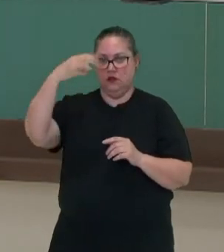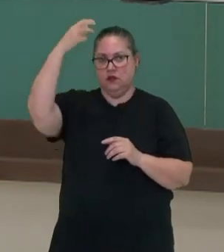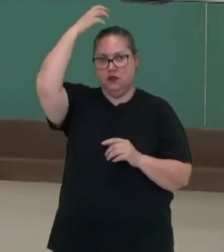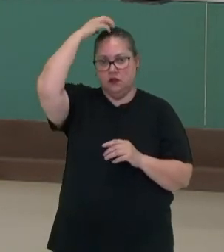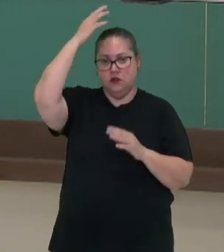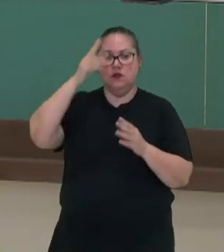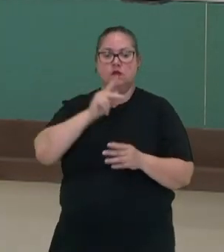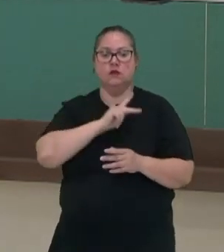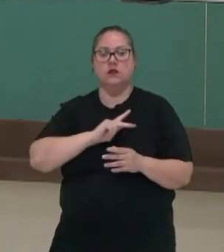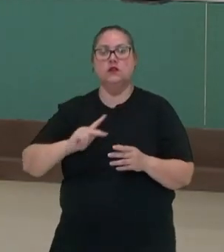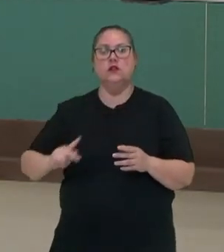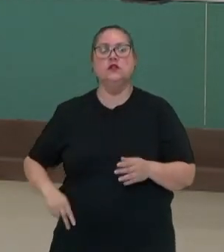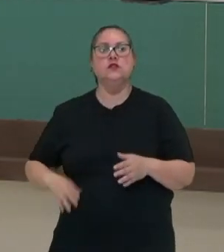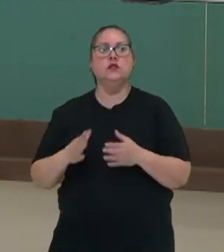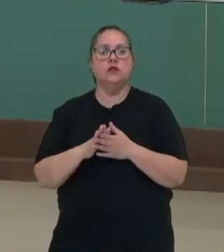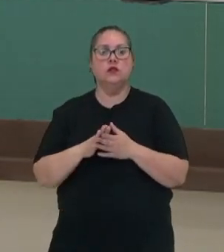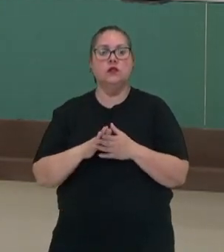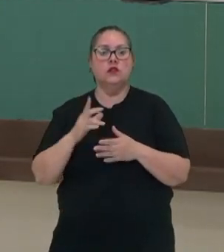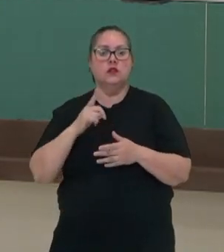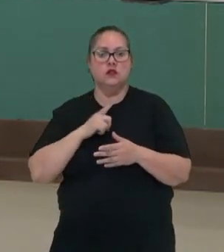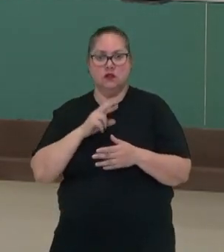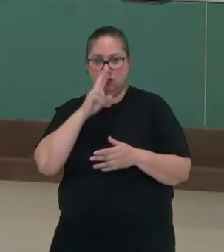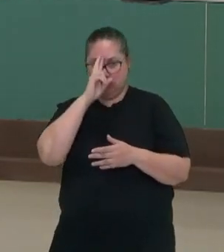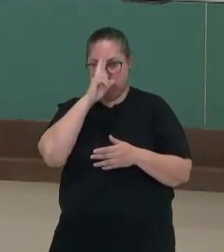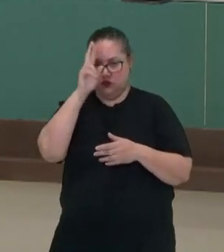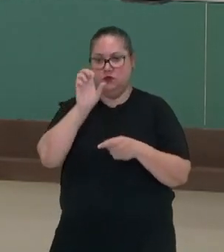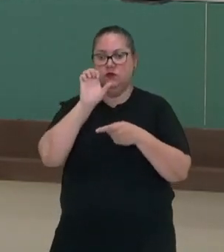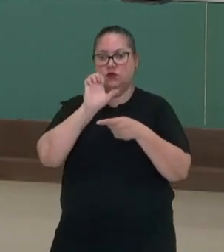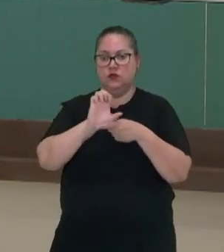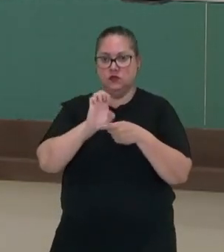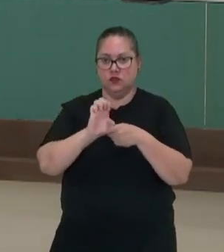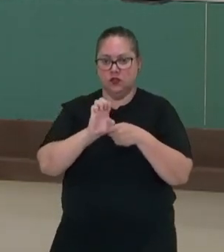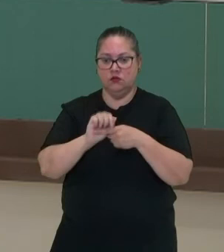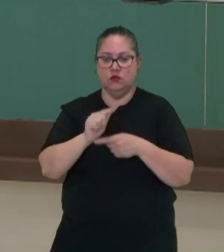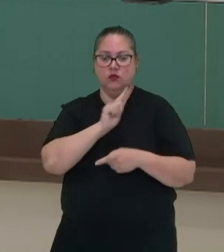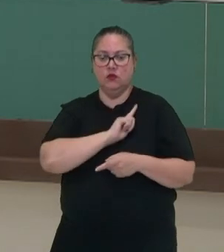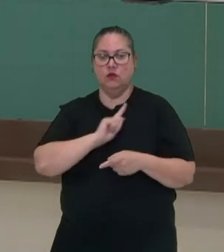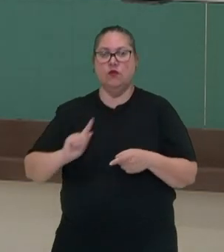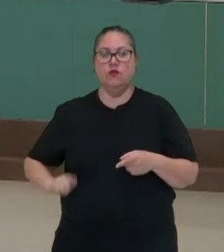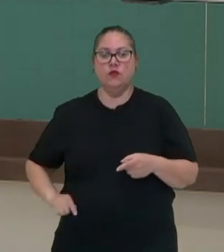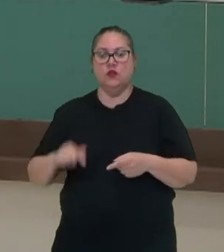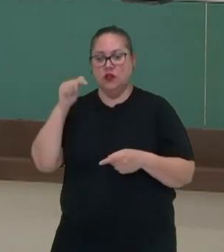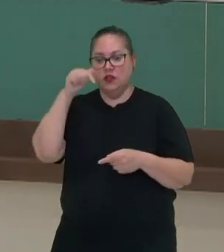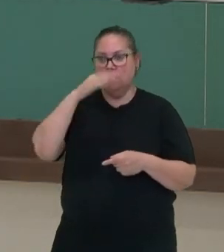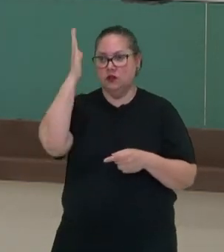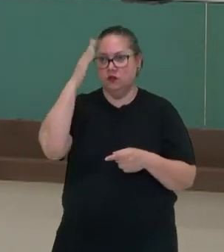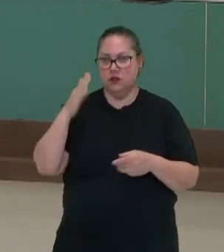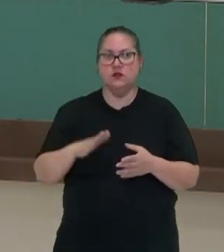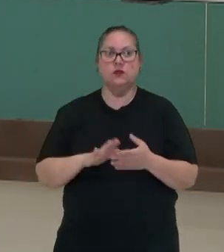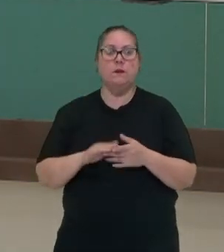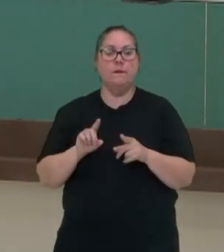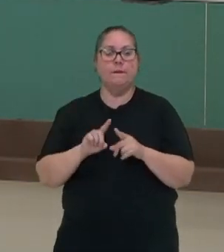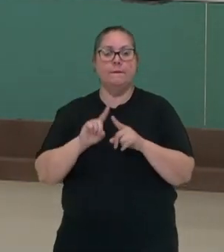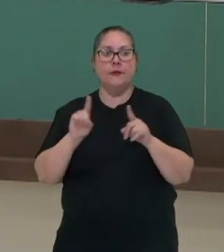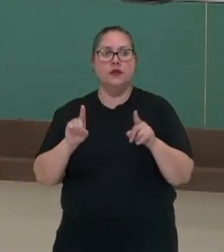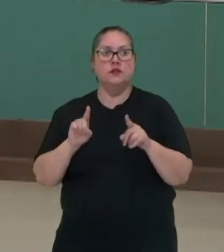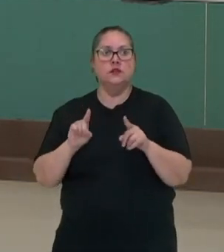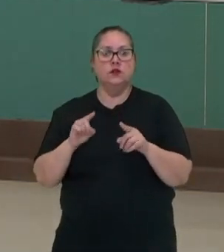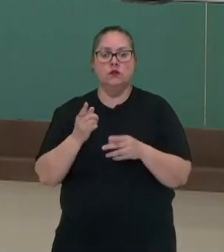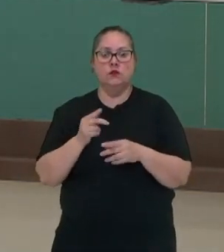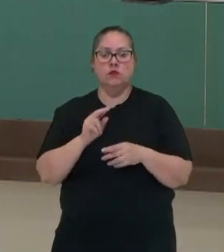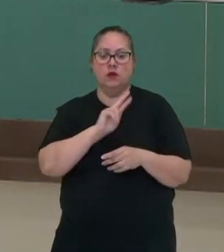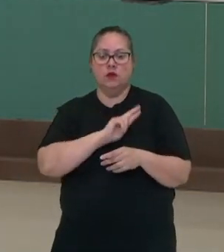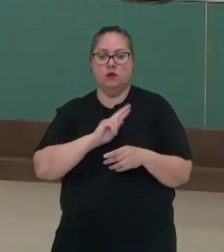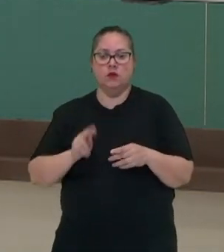república presidencialista, o presidente ocupará a chefia do Estado e do governo, que é o caso do Brasil. Mas, entretanto, em uma